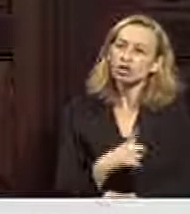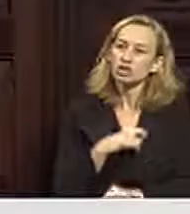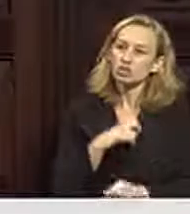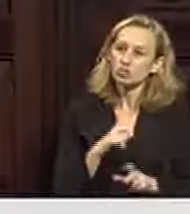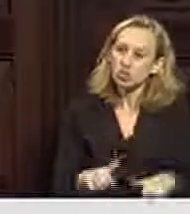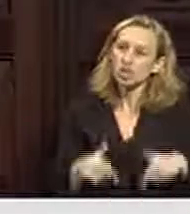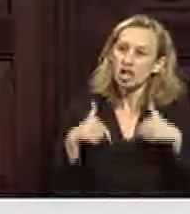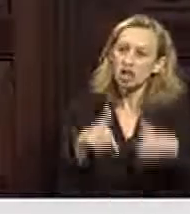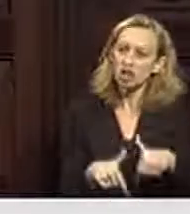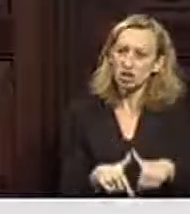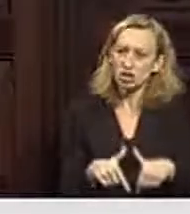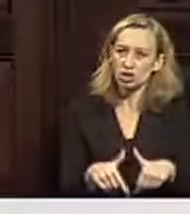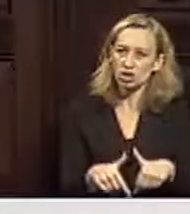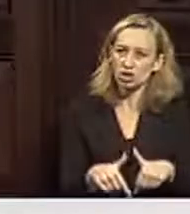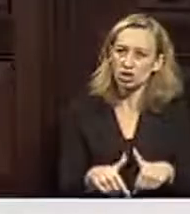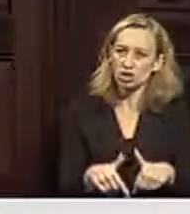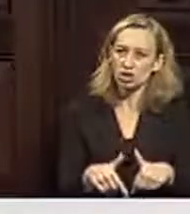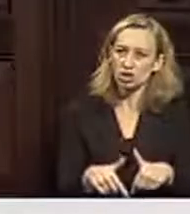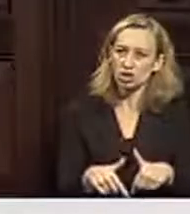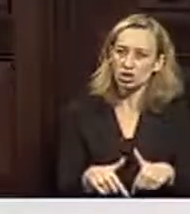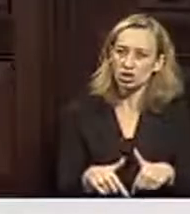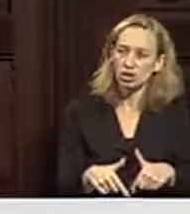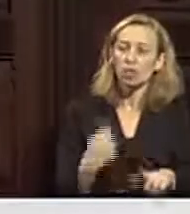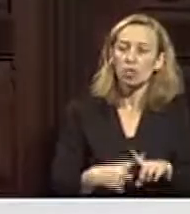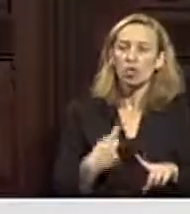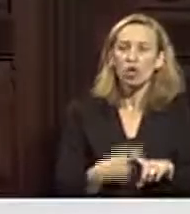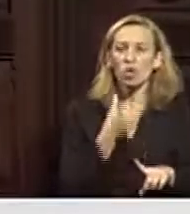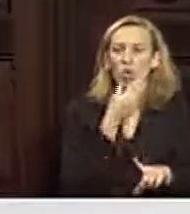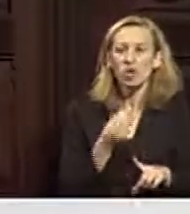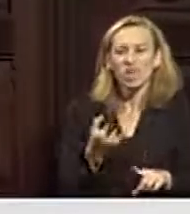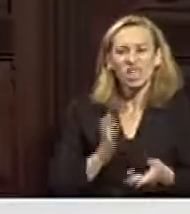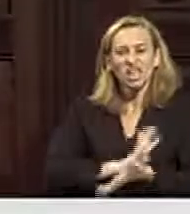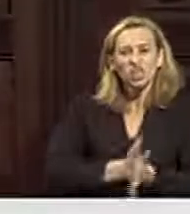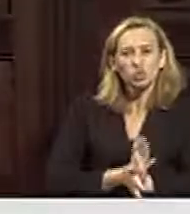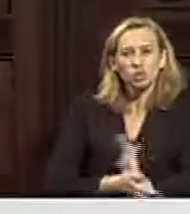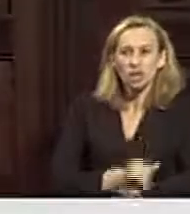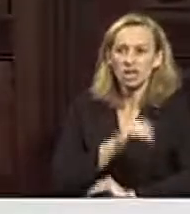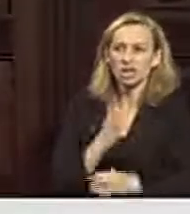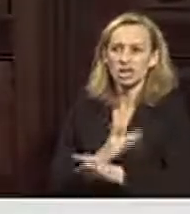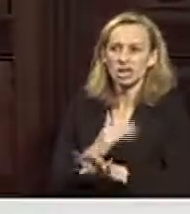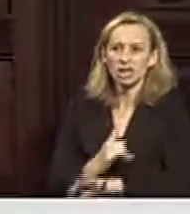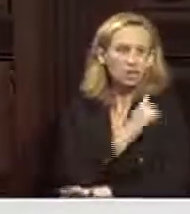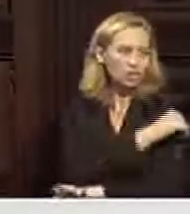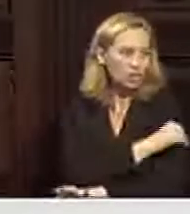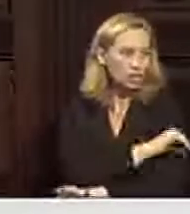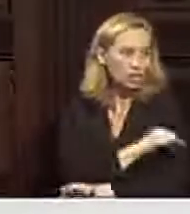reagir. Este homem está destruindo a cidade do Rio de Janeiro. Muito obrigado, senhor presidente.